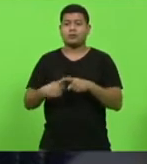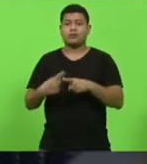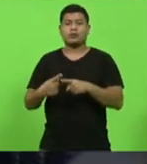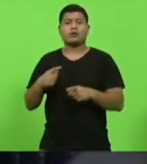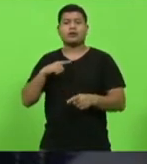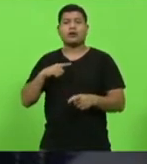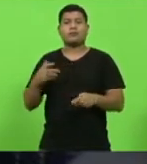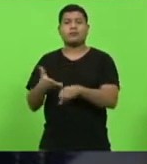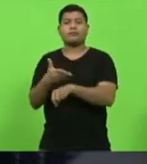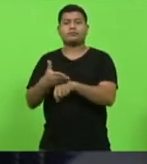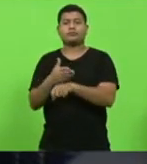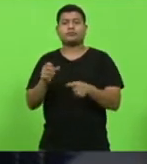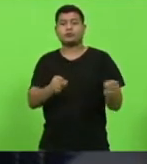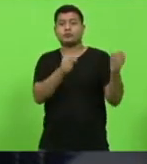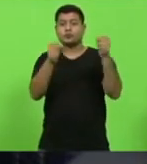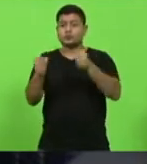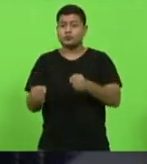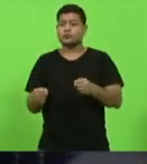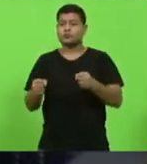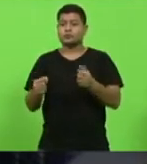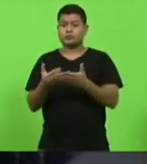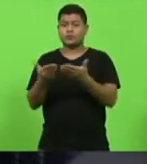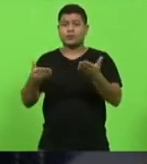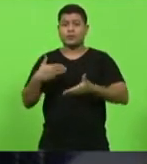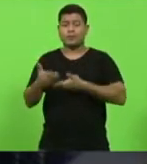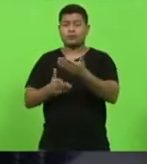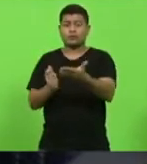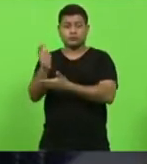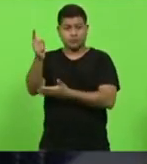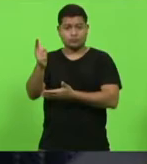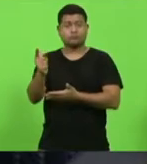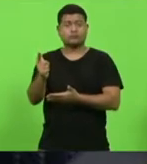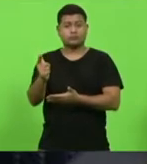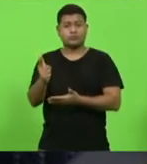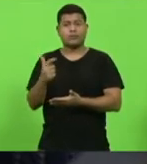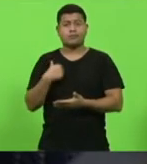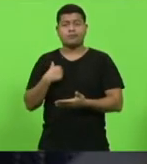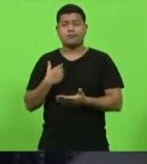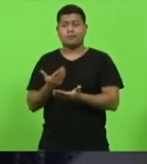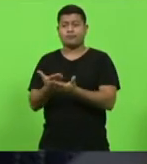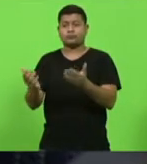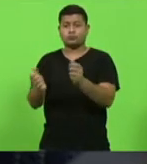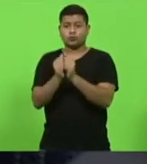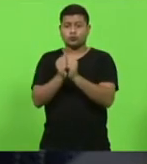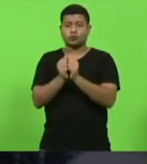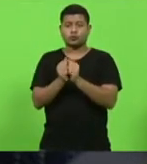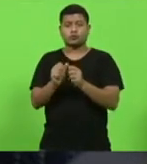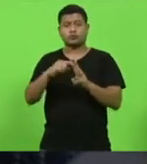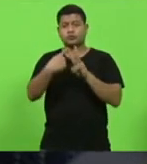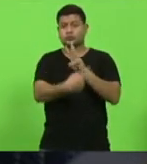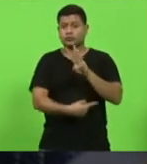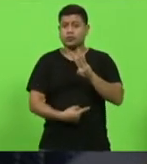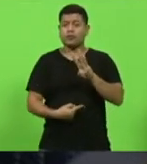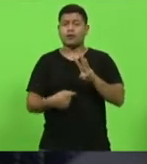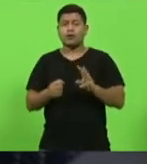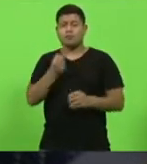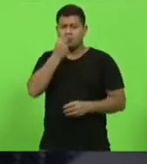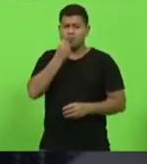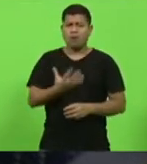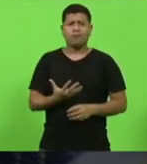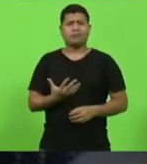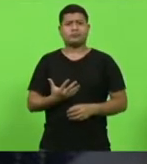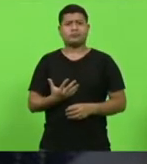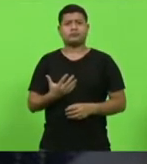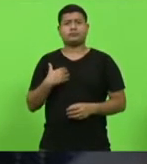força dos poderes nesse processo de aquisição entre poderes e isso é maravilhoso é um passo muito